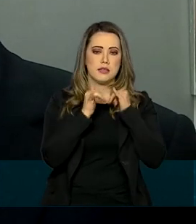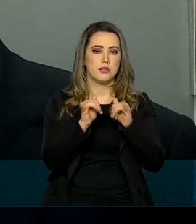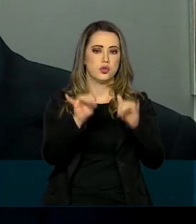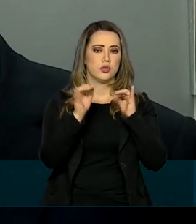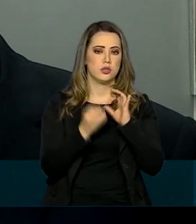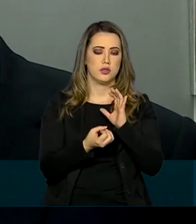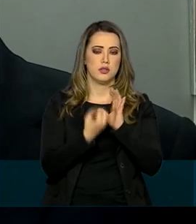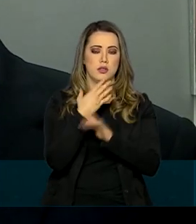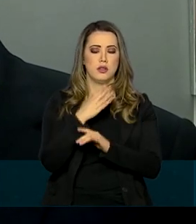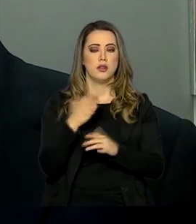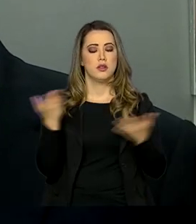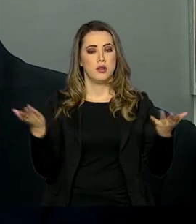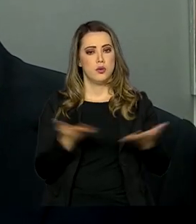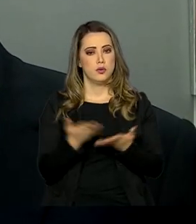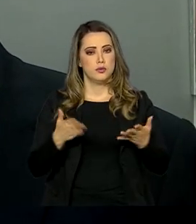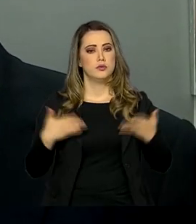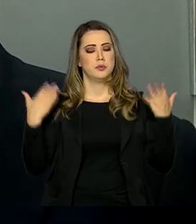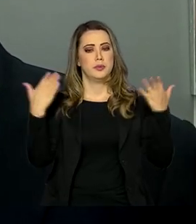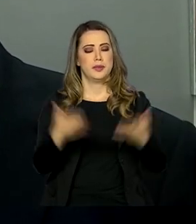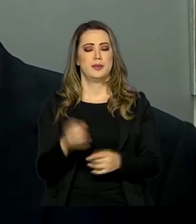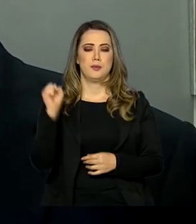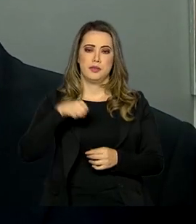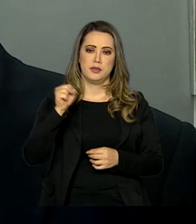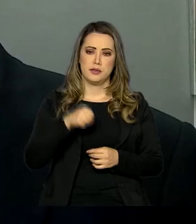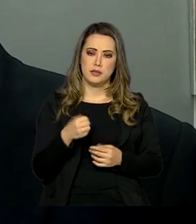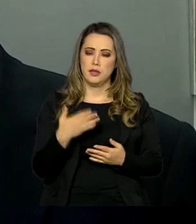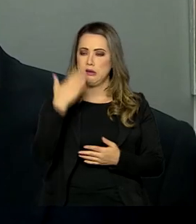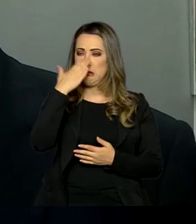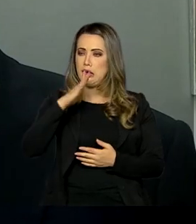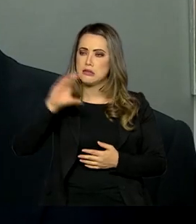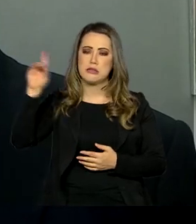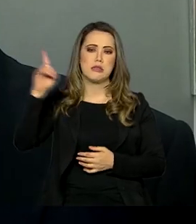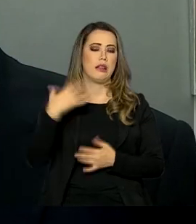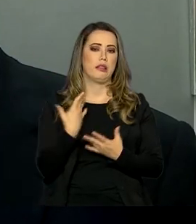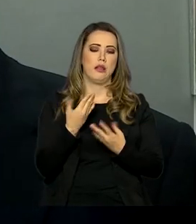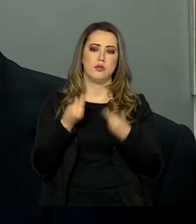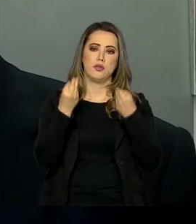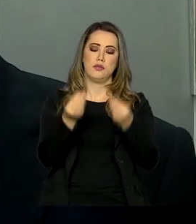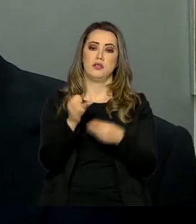3. Então a Nuclep vem participando sim e graças a Deus aí concluindo agora a entrega dos 8 acumuladores.